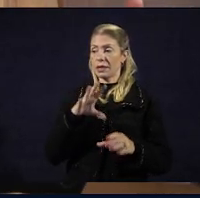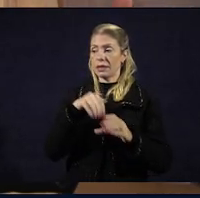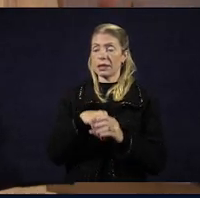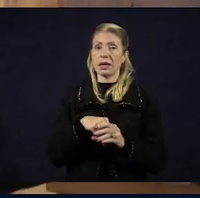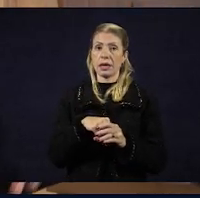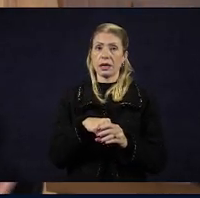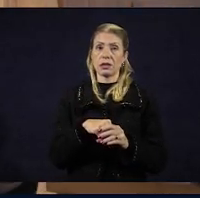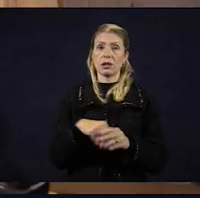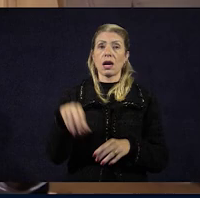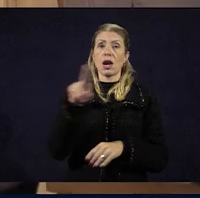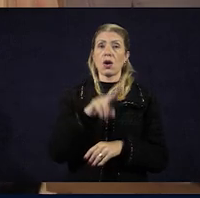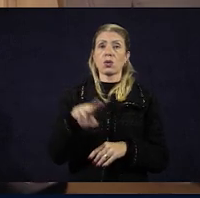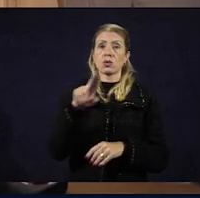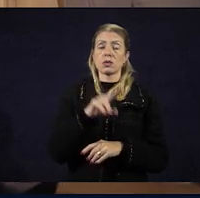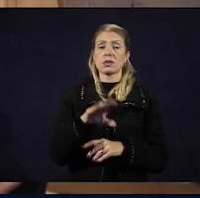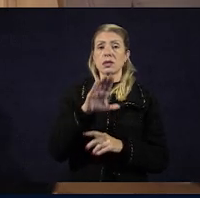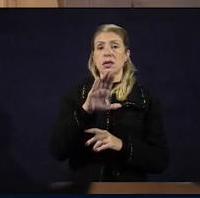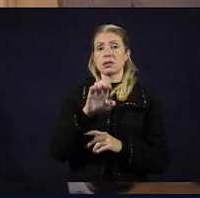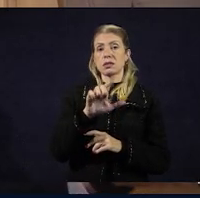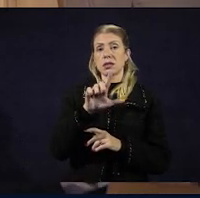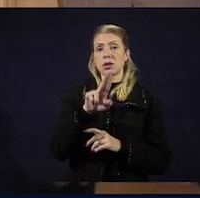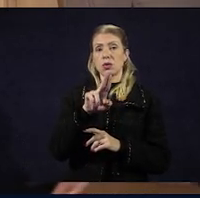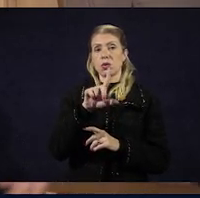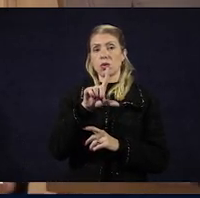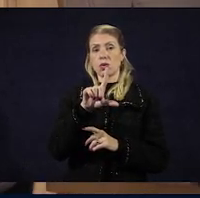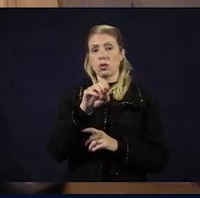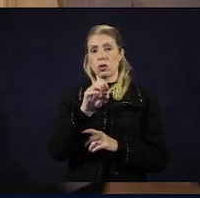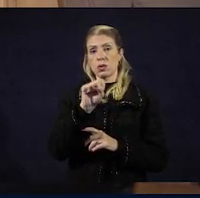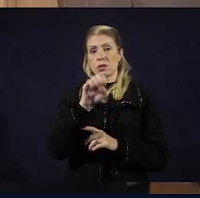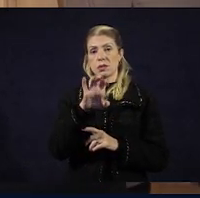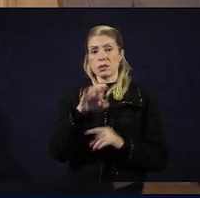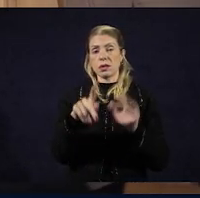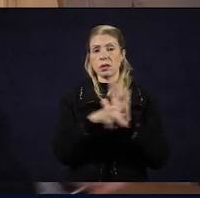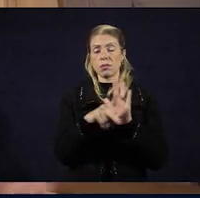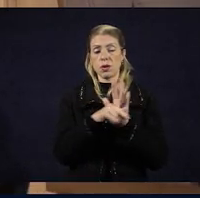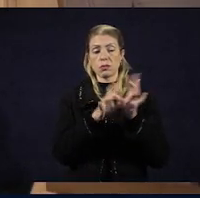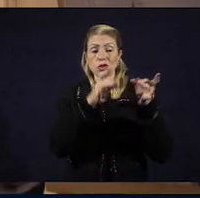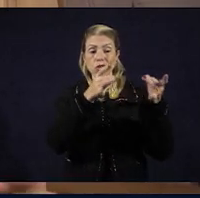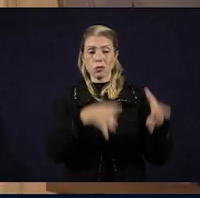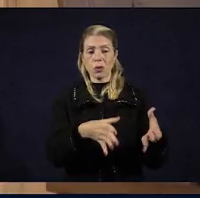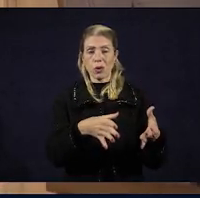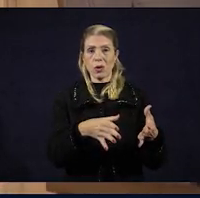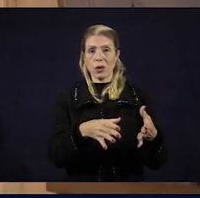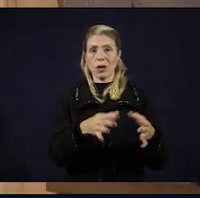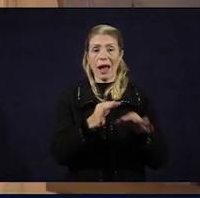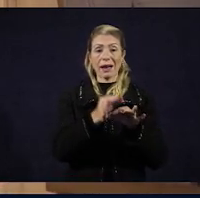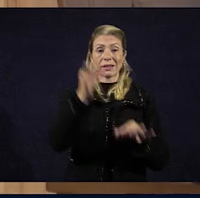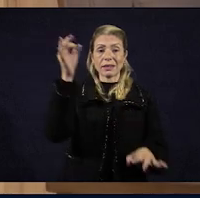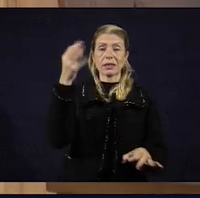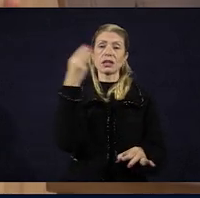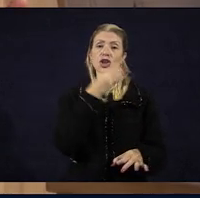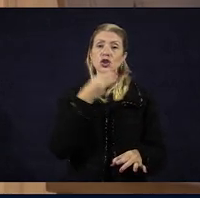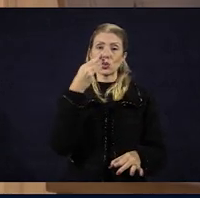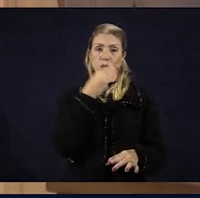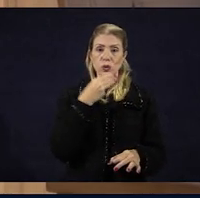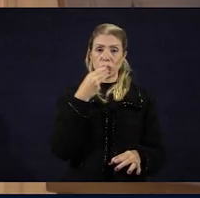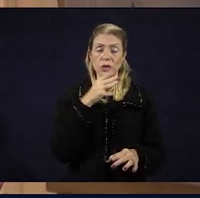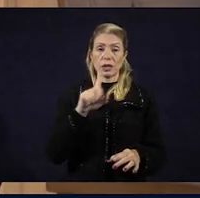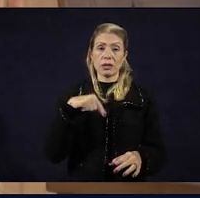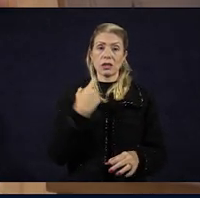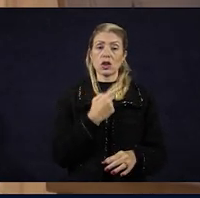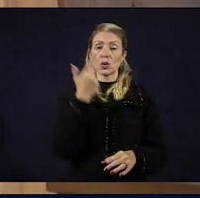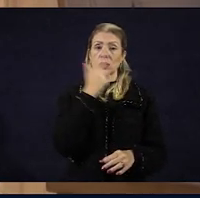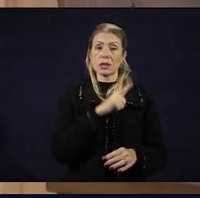a celulose que é o bagaço da cana uma folha que é um resíduo e você faz etanol para a gente consegue aumentar